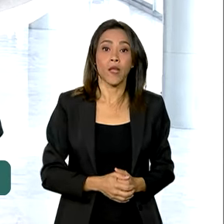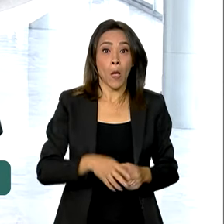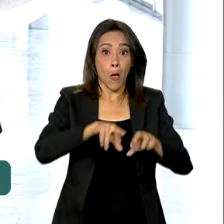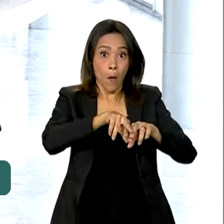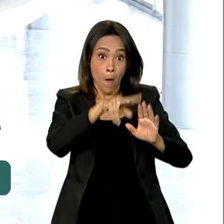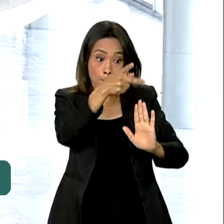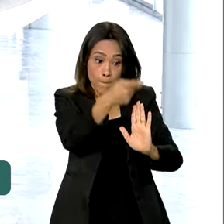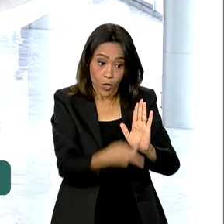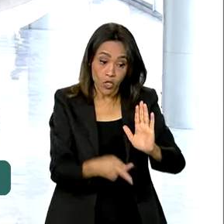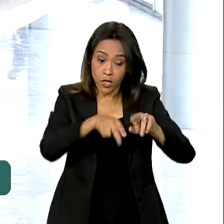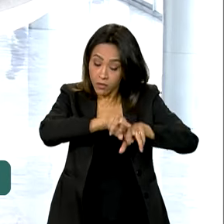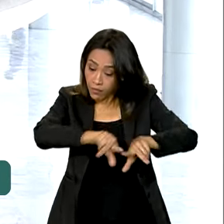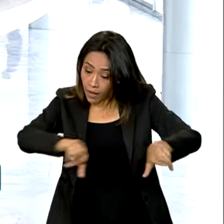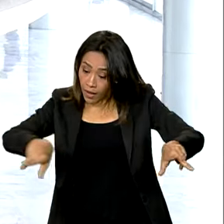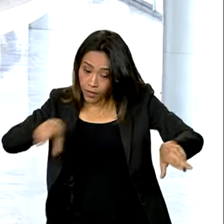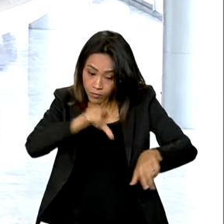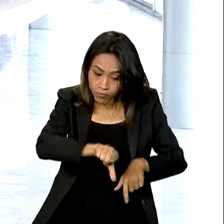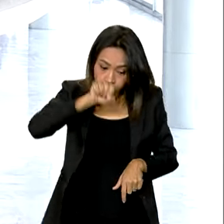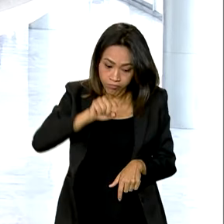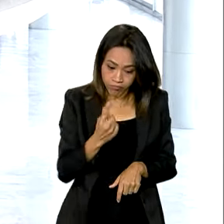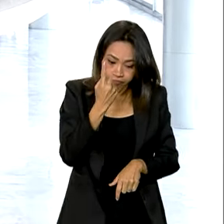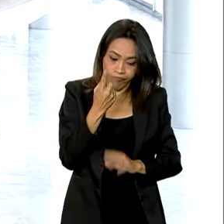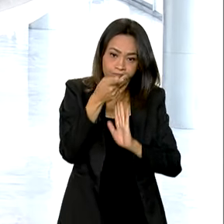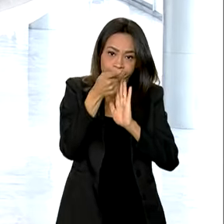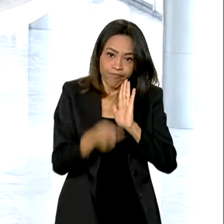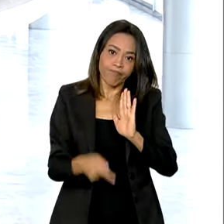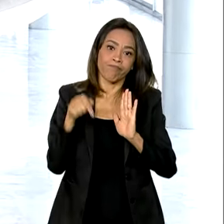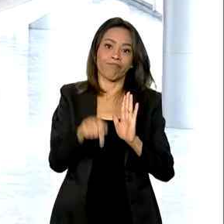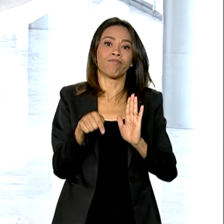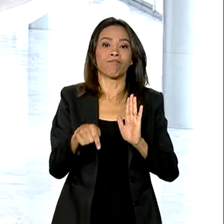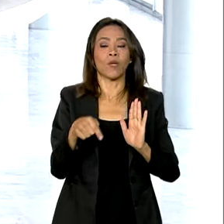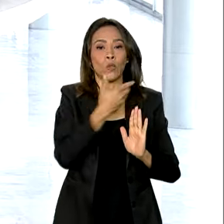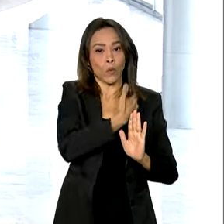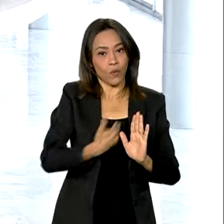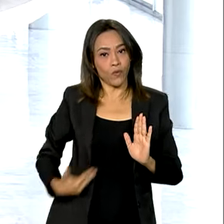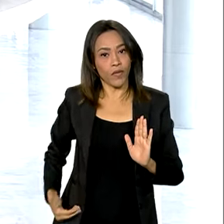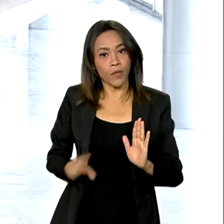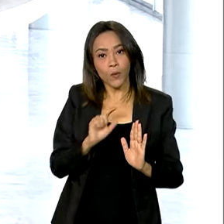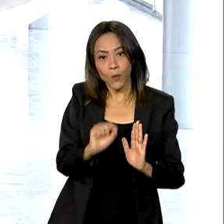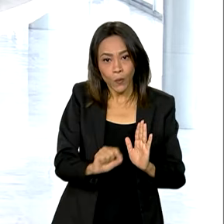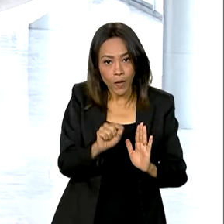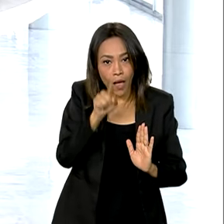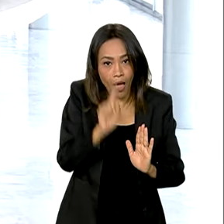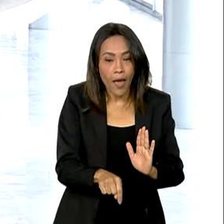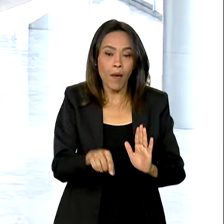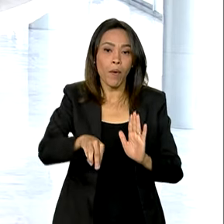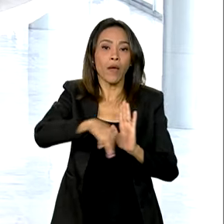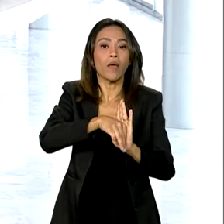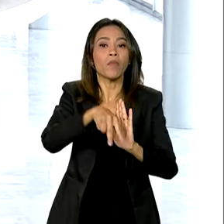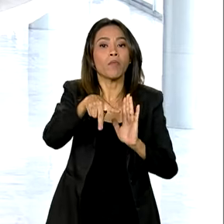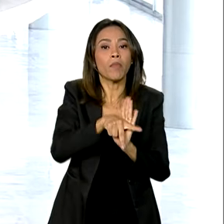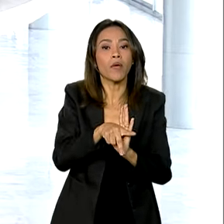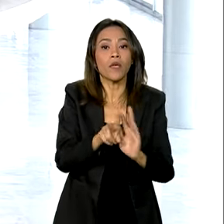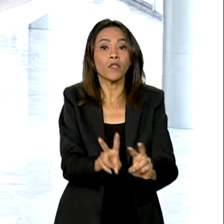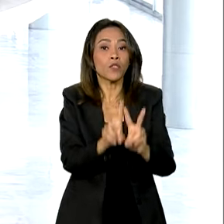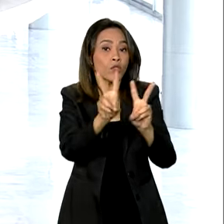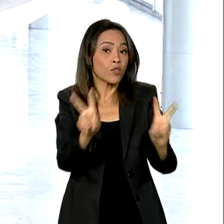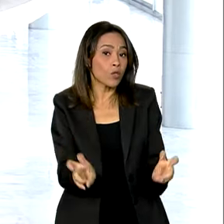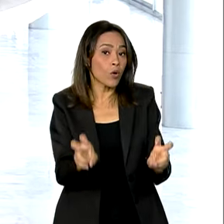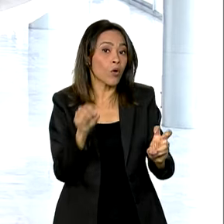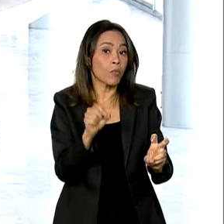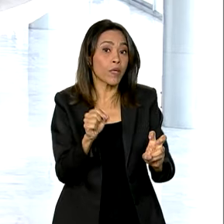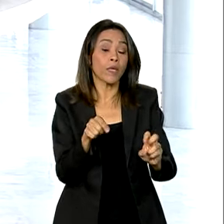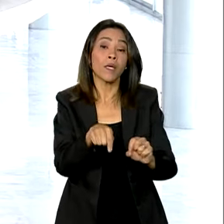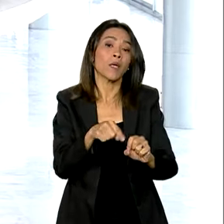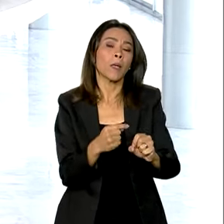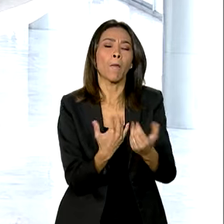projetos considerados prioritários pelo Executivo no Congresso Nacional está a medida provisória do Programa Mobilidade